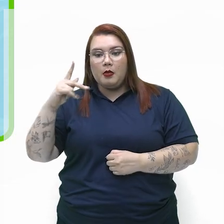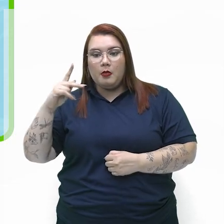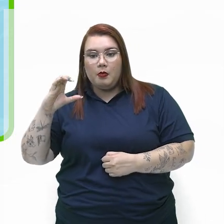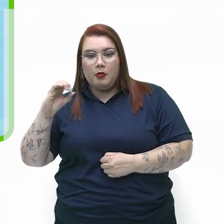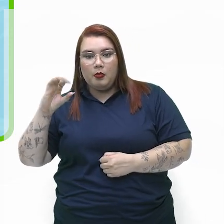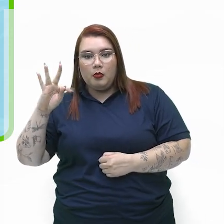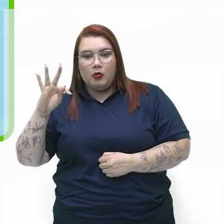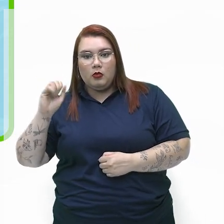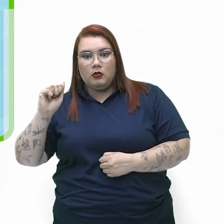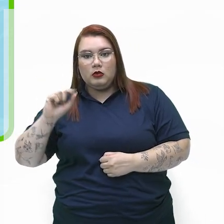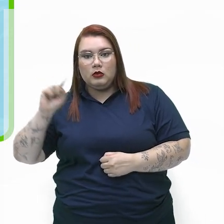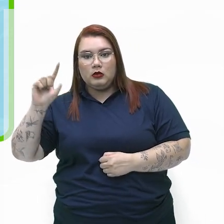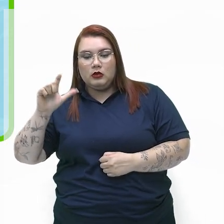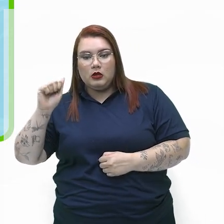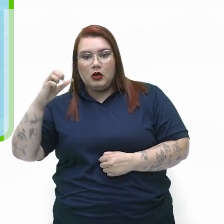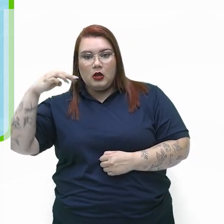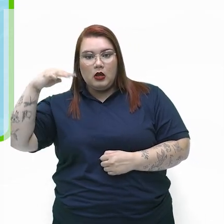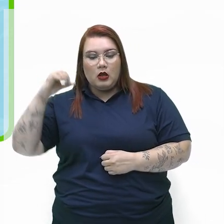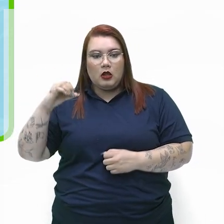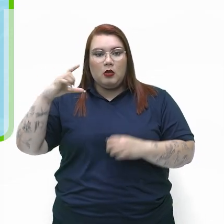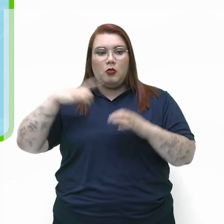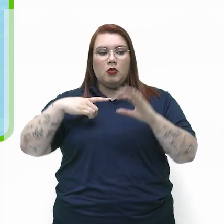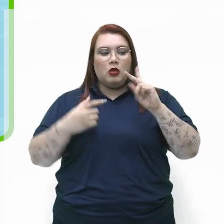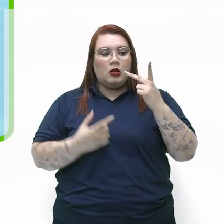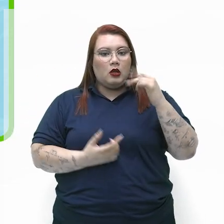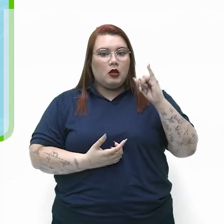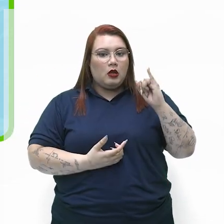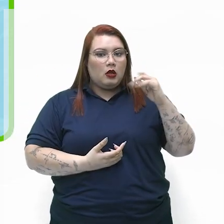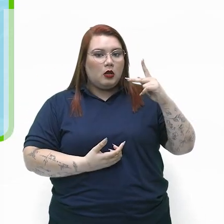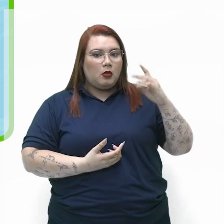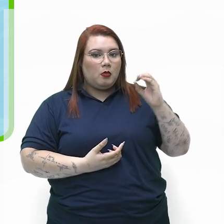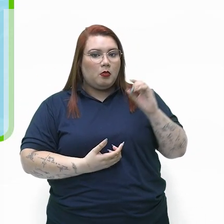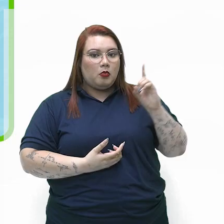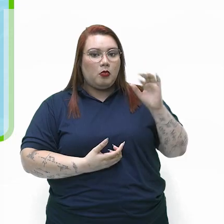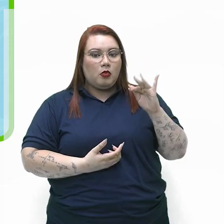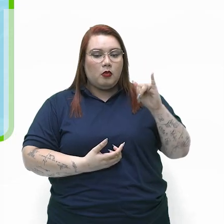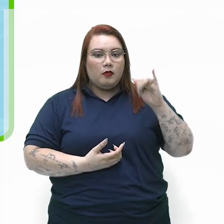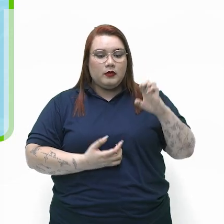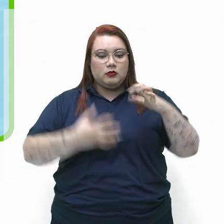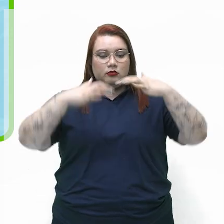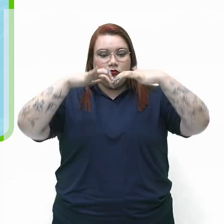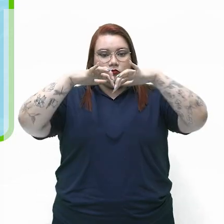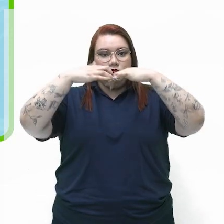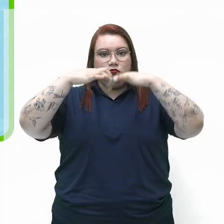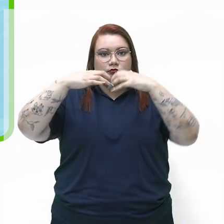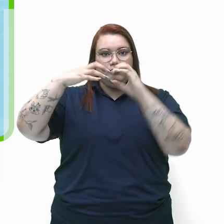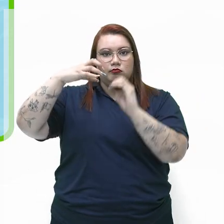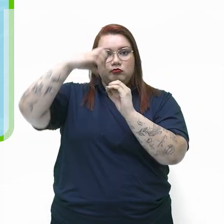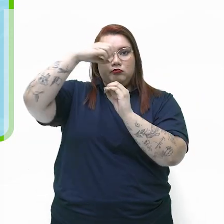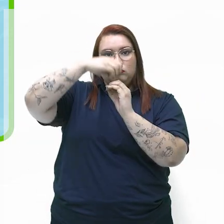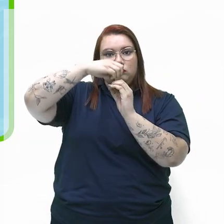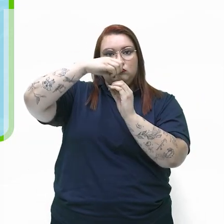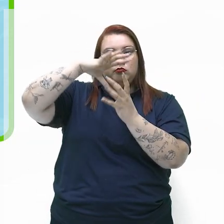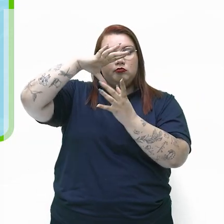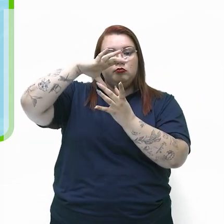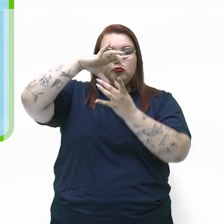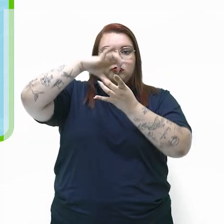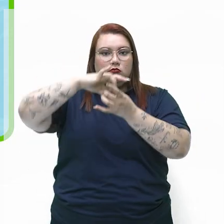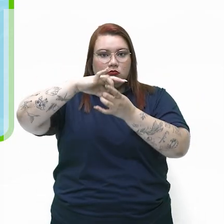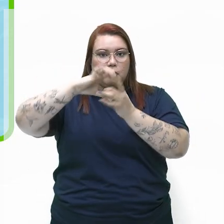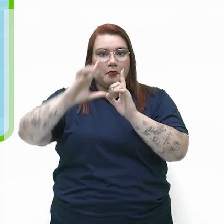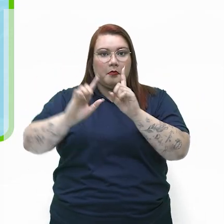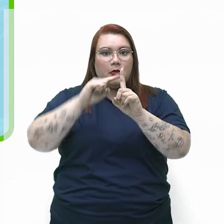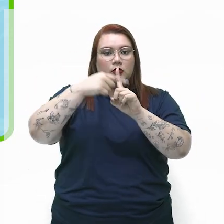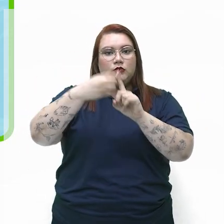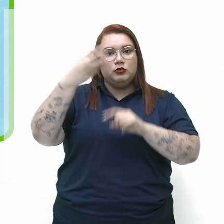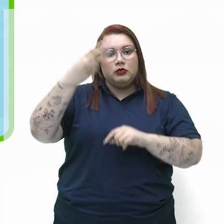ativada pelo hormônio que é produzido pelo hipotálamo. Esses três órgãos no corpo estão interligados. Os hormônios